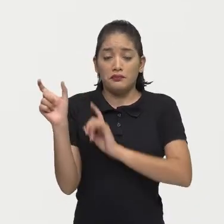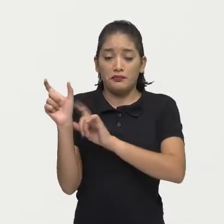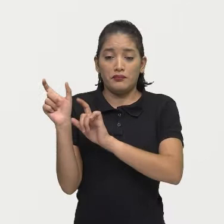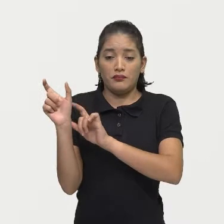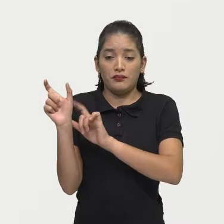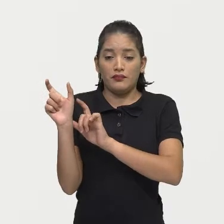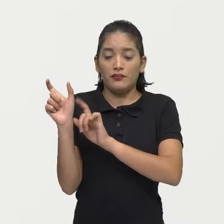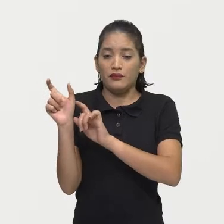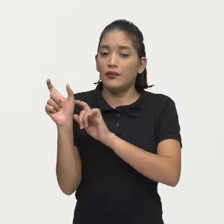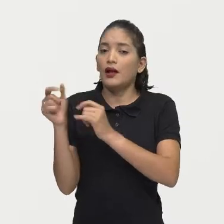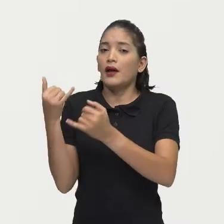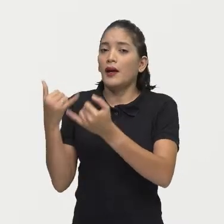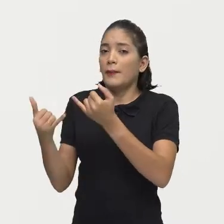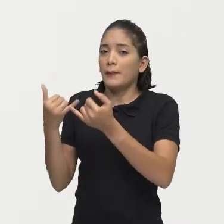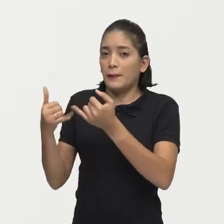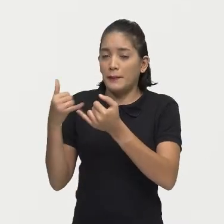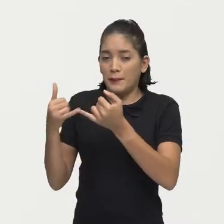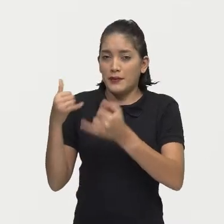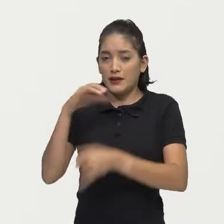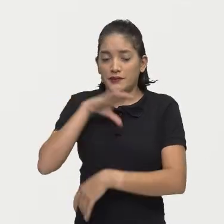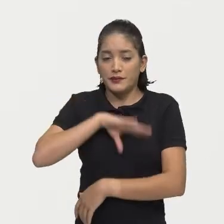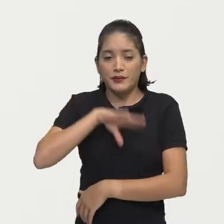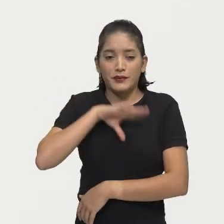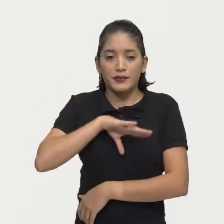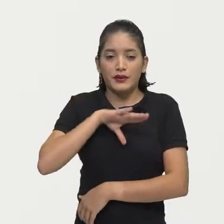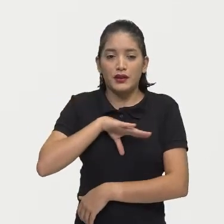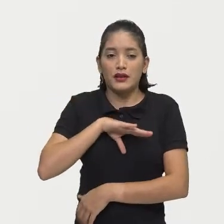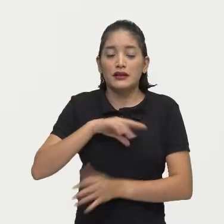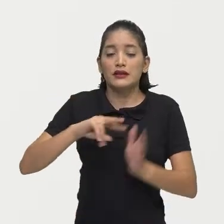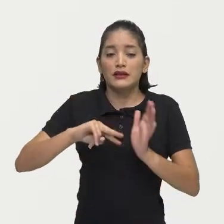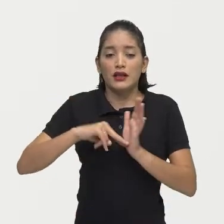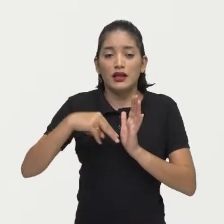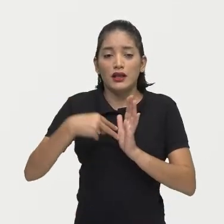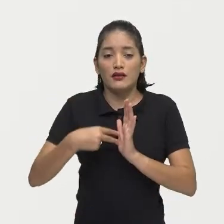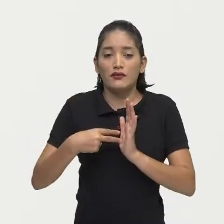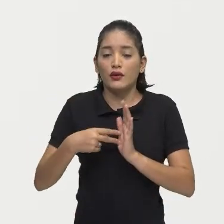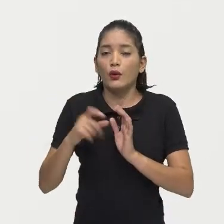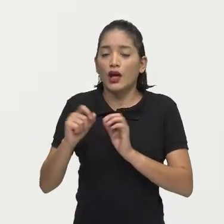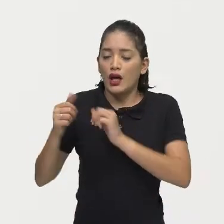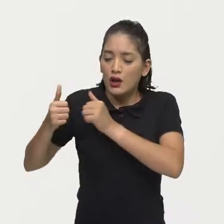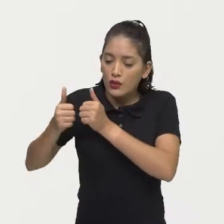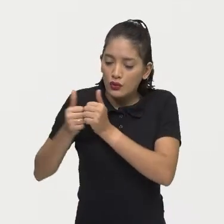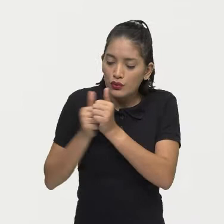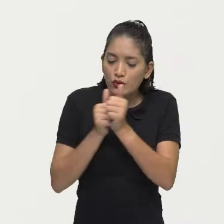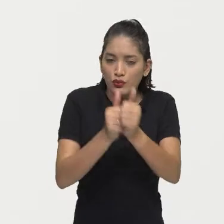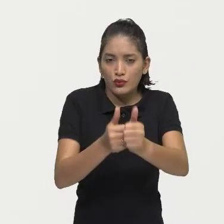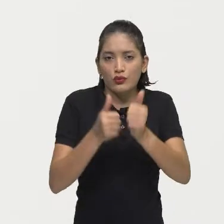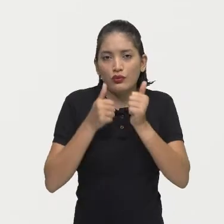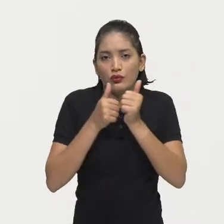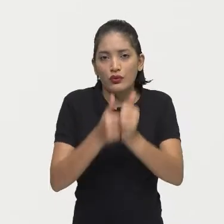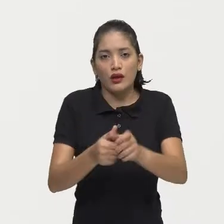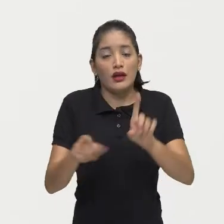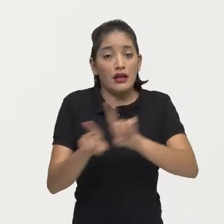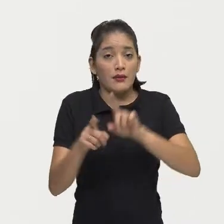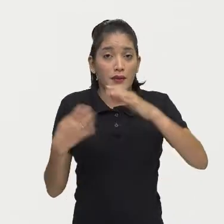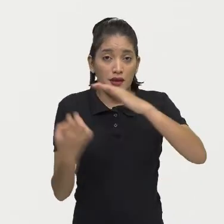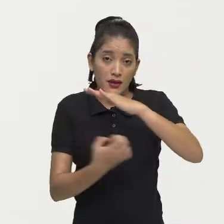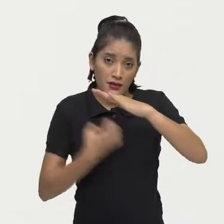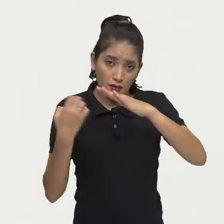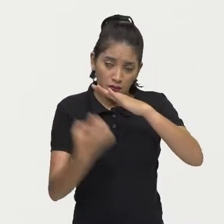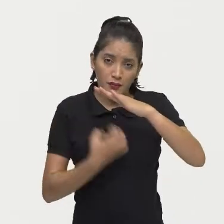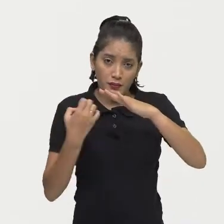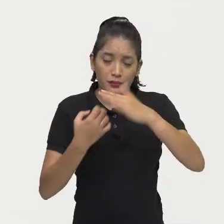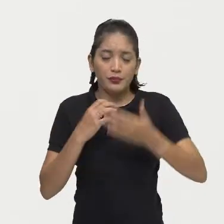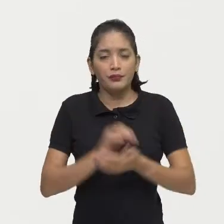palavra cognata aqui, que quer dizer companhia, empresa também. E